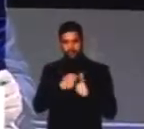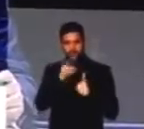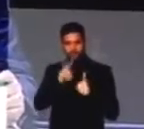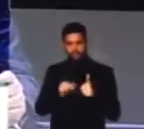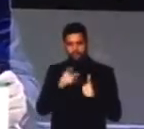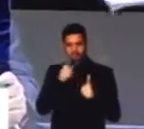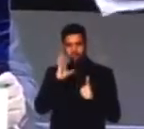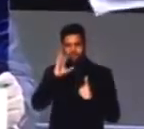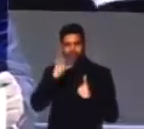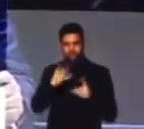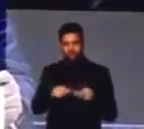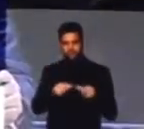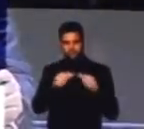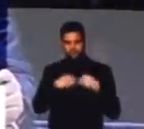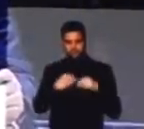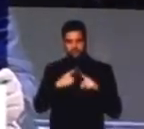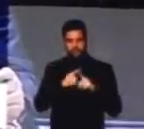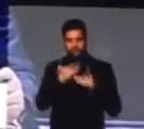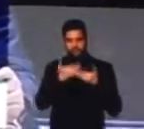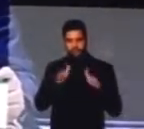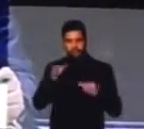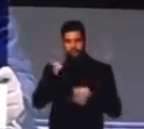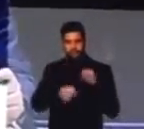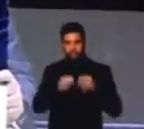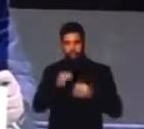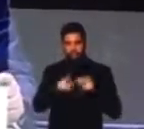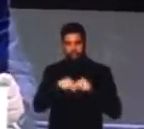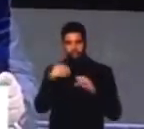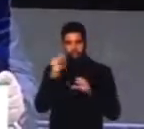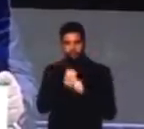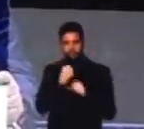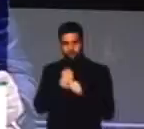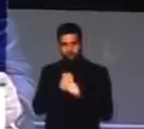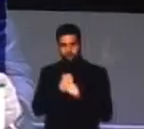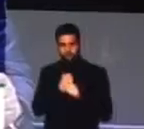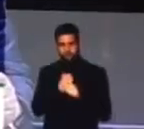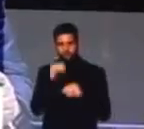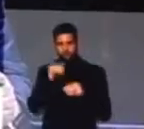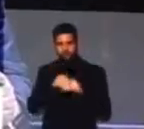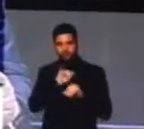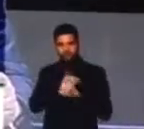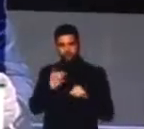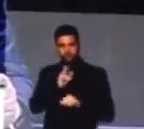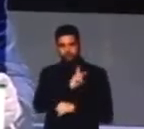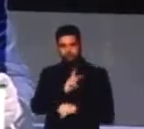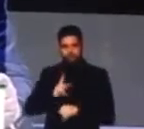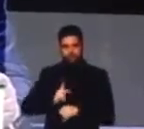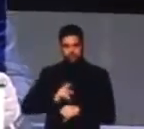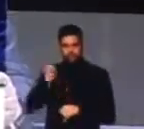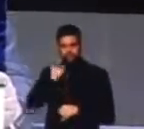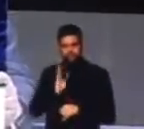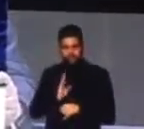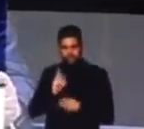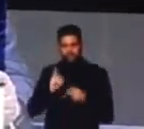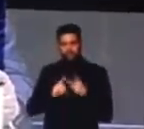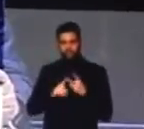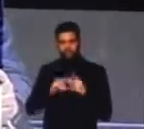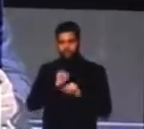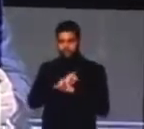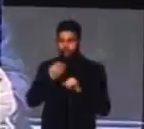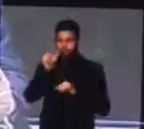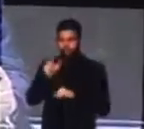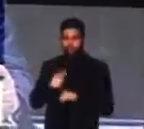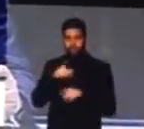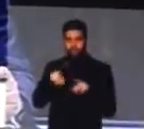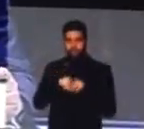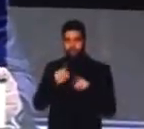primeira vez decidiu receber e reabrir o julgamento sobre as contas de campanha de presidente da República. Os